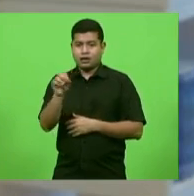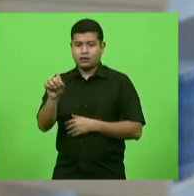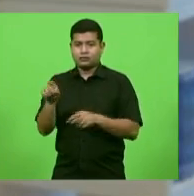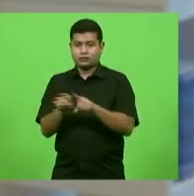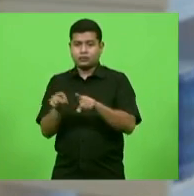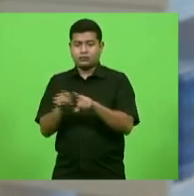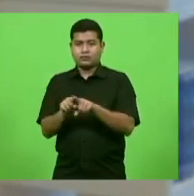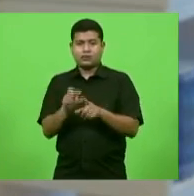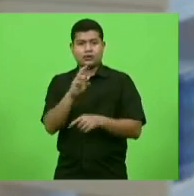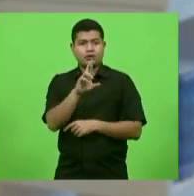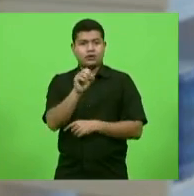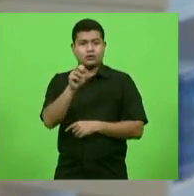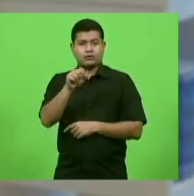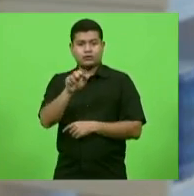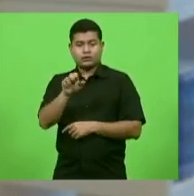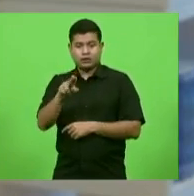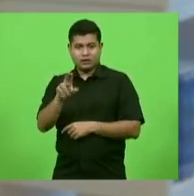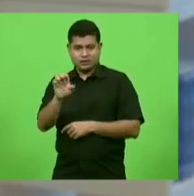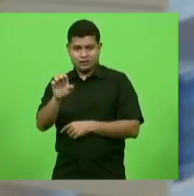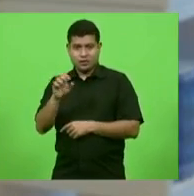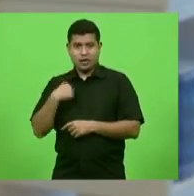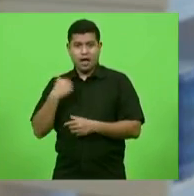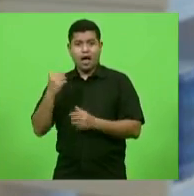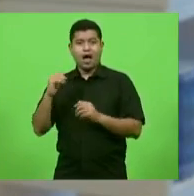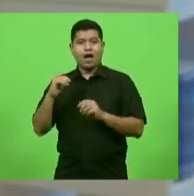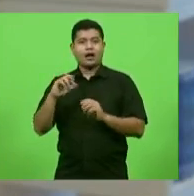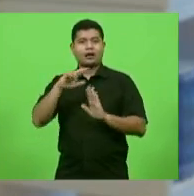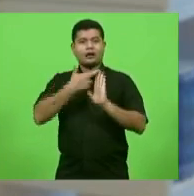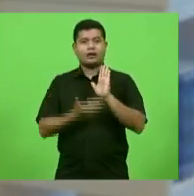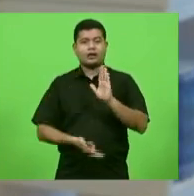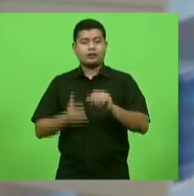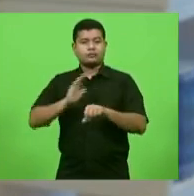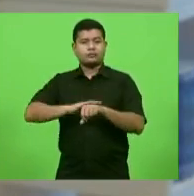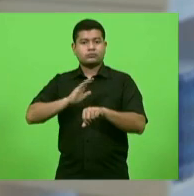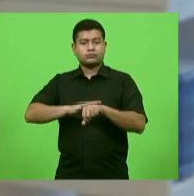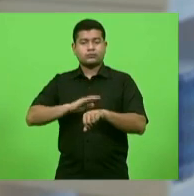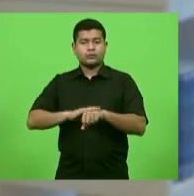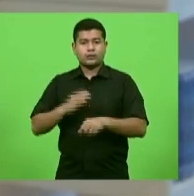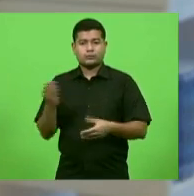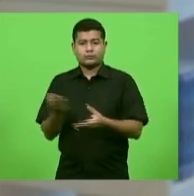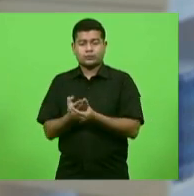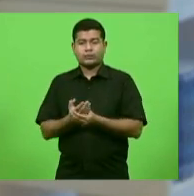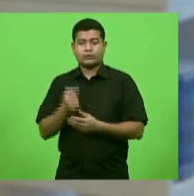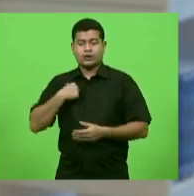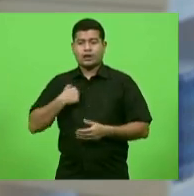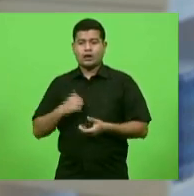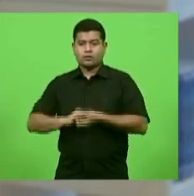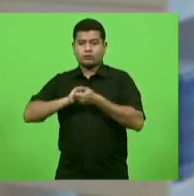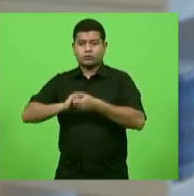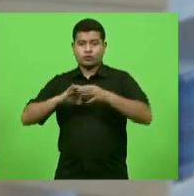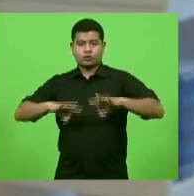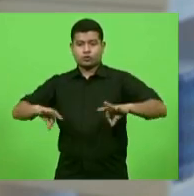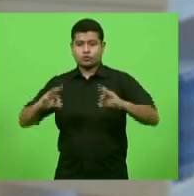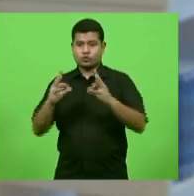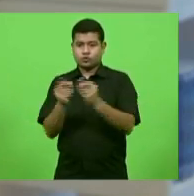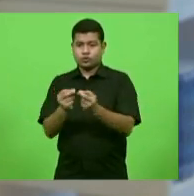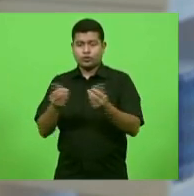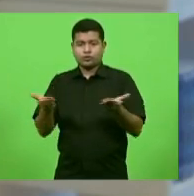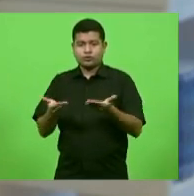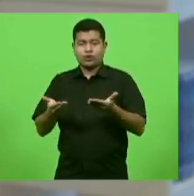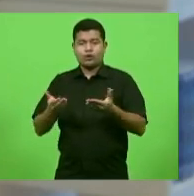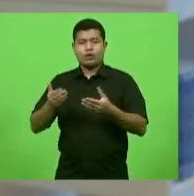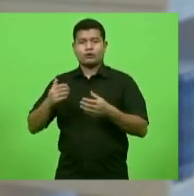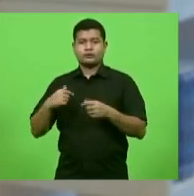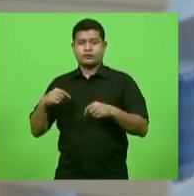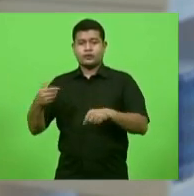Wolff, digníssima relatora do processo, na pessoa de quem cumprimento todos os julgadores desse Tribunal Especial de Julgamento,